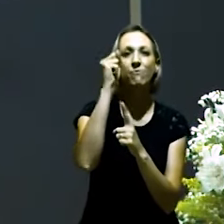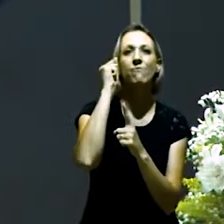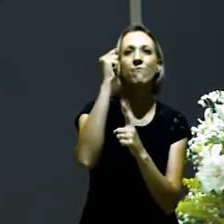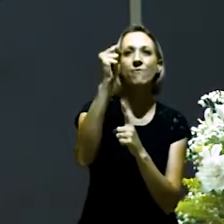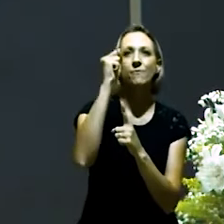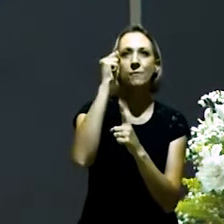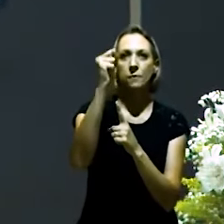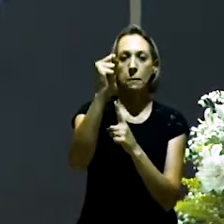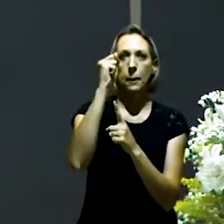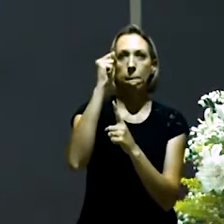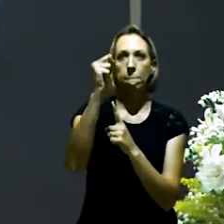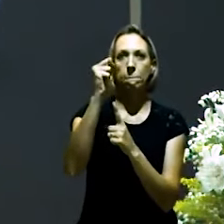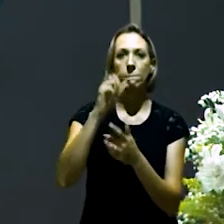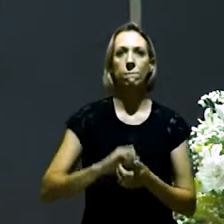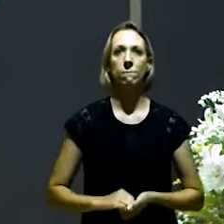venceu.